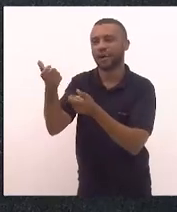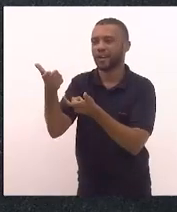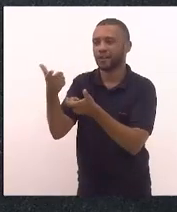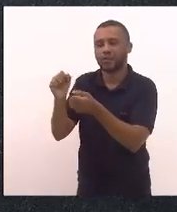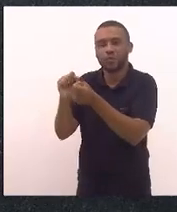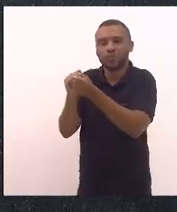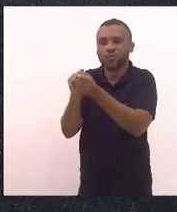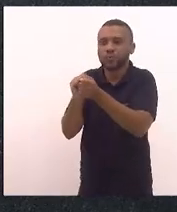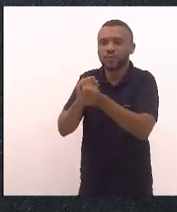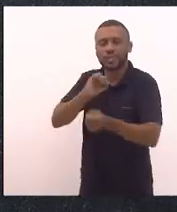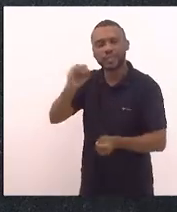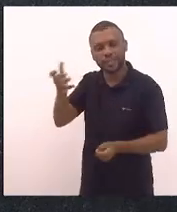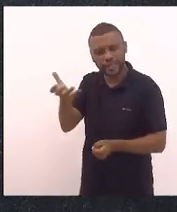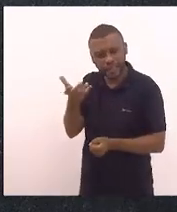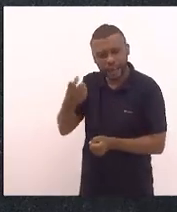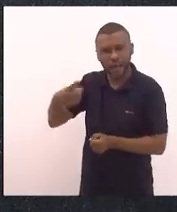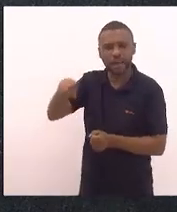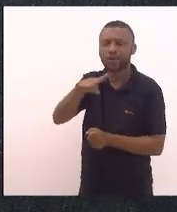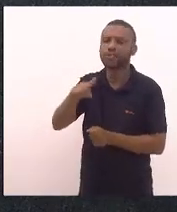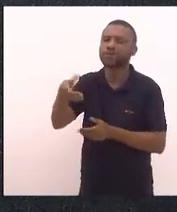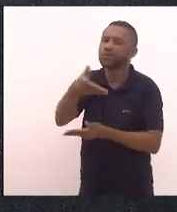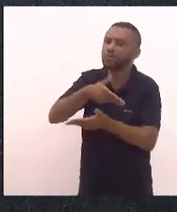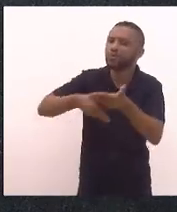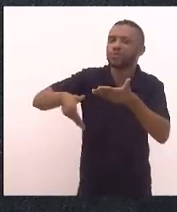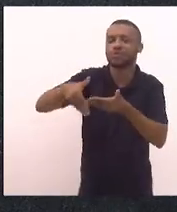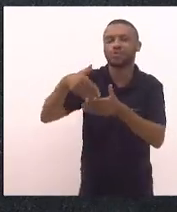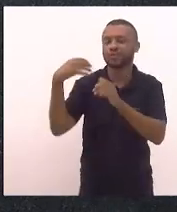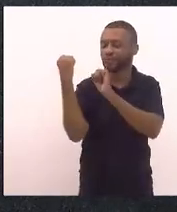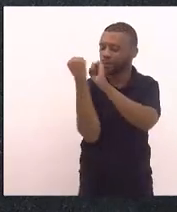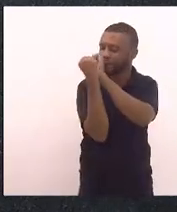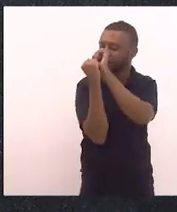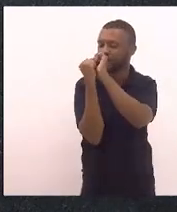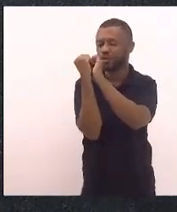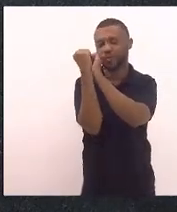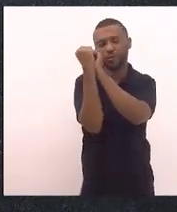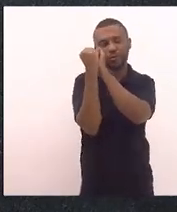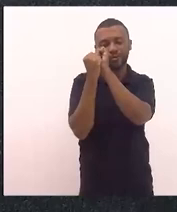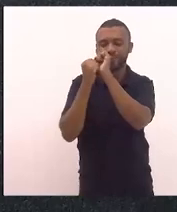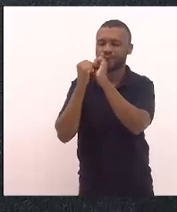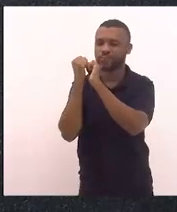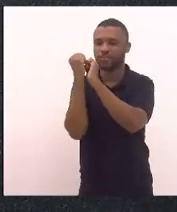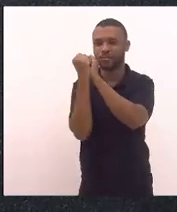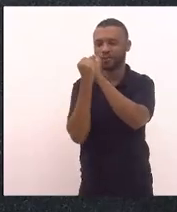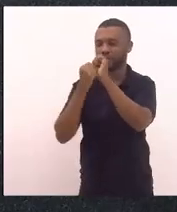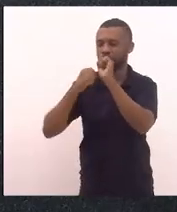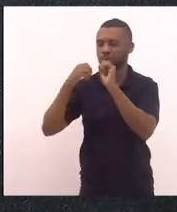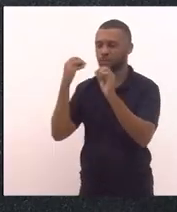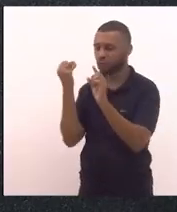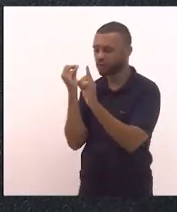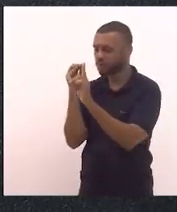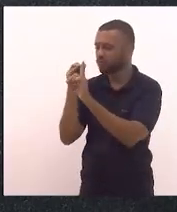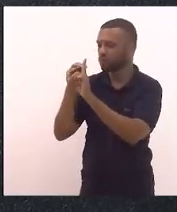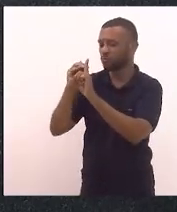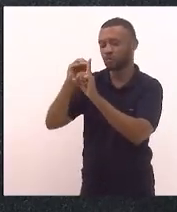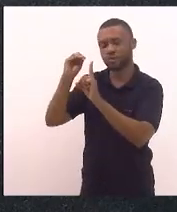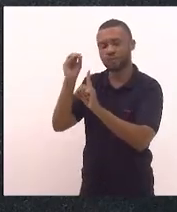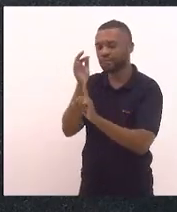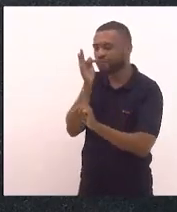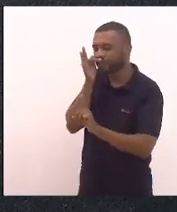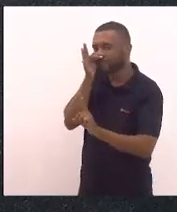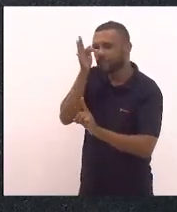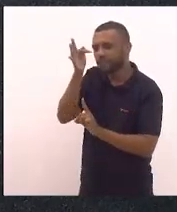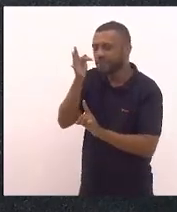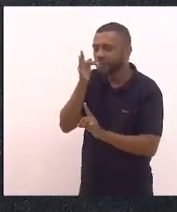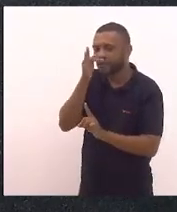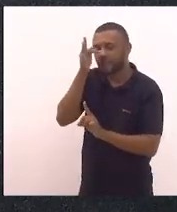Se tu quiseres extirpar dos lábios meus um beijo teu, tirar